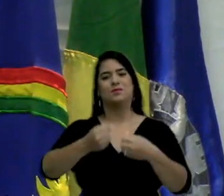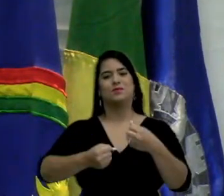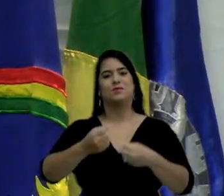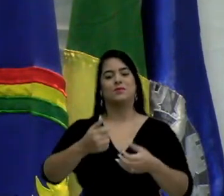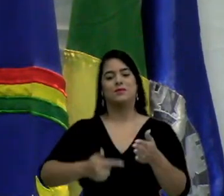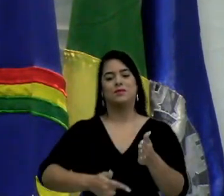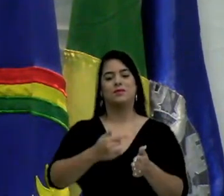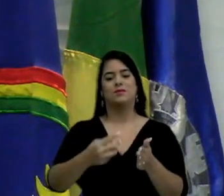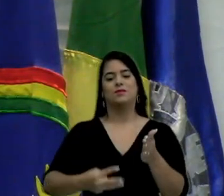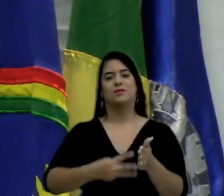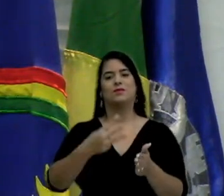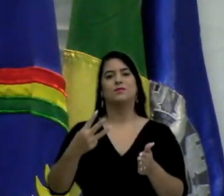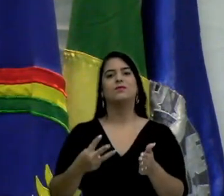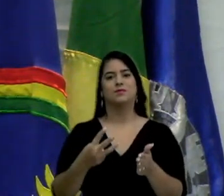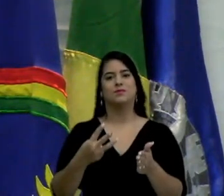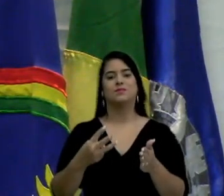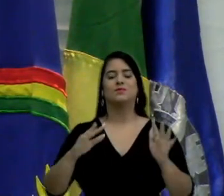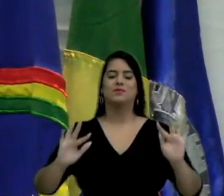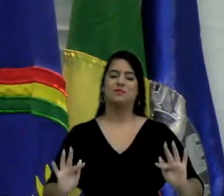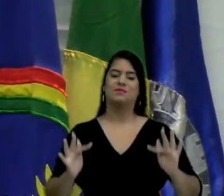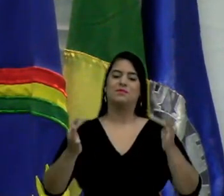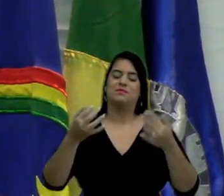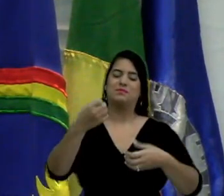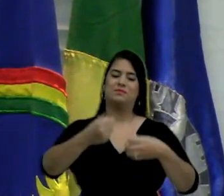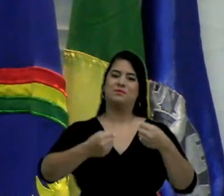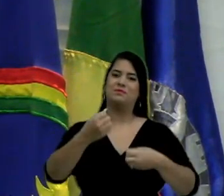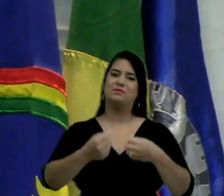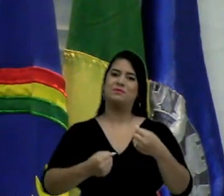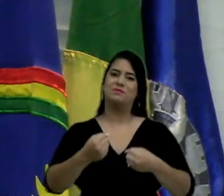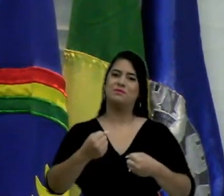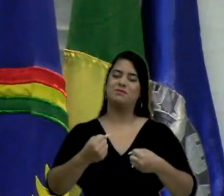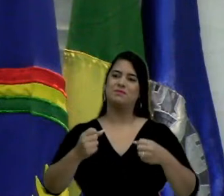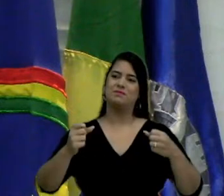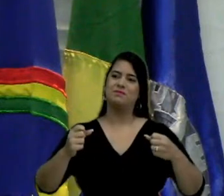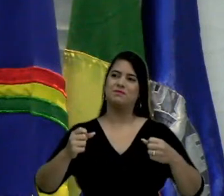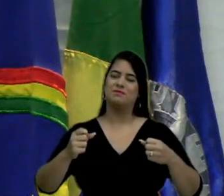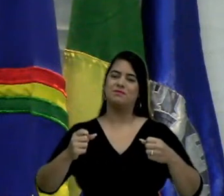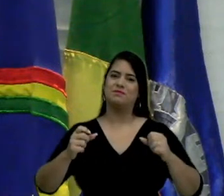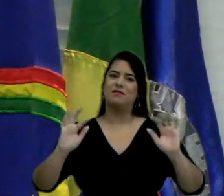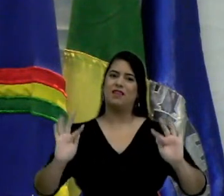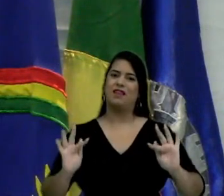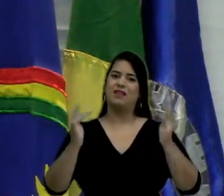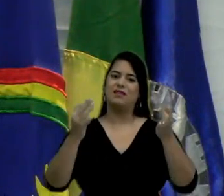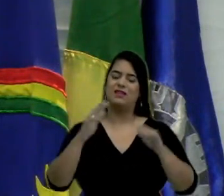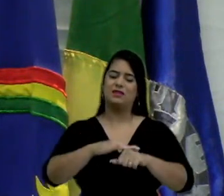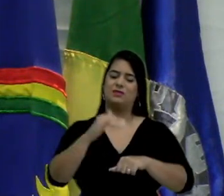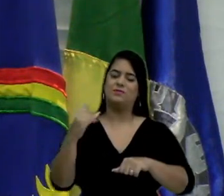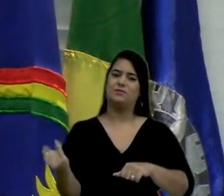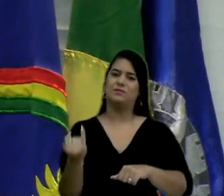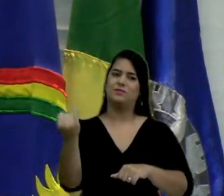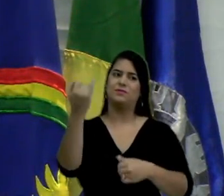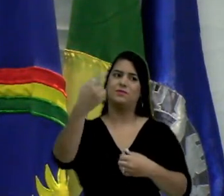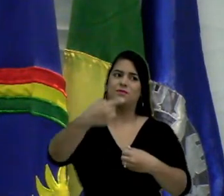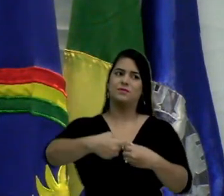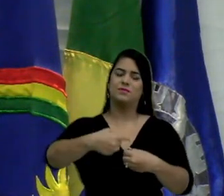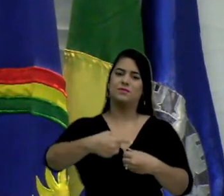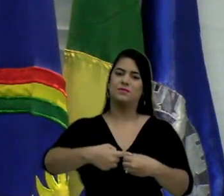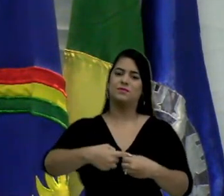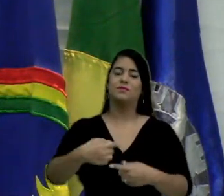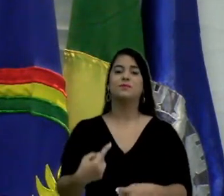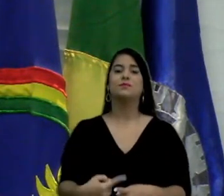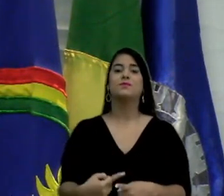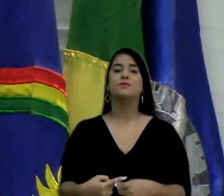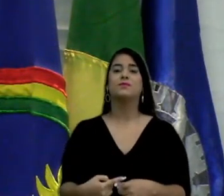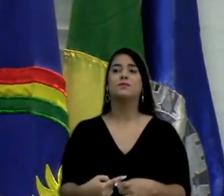23ª expoleite um dos eventos mais importantes do nosso município né que eh